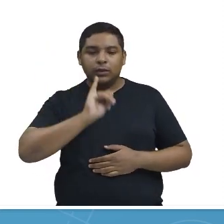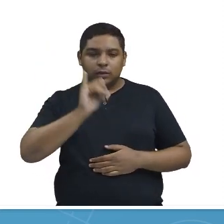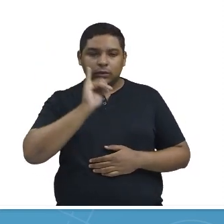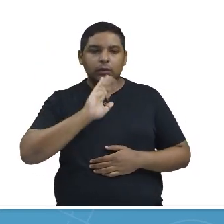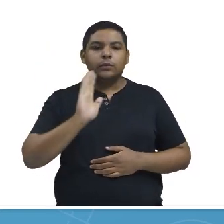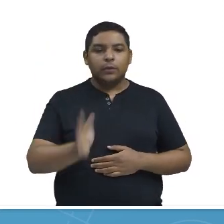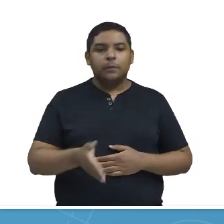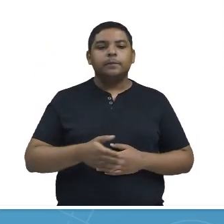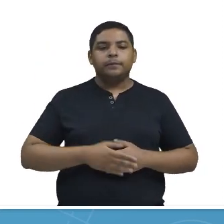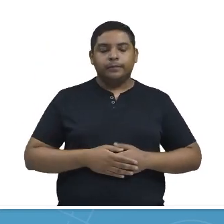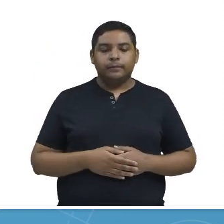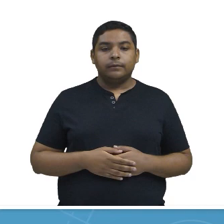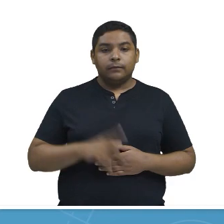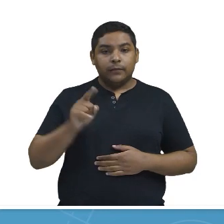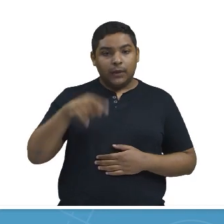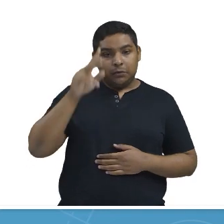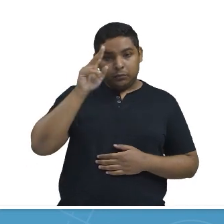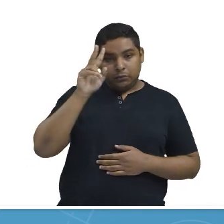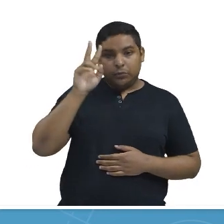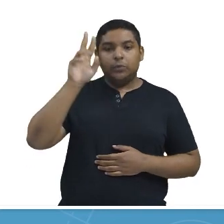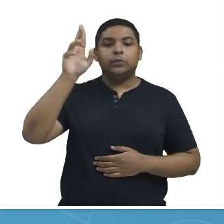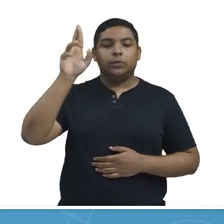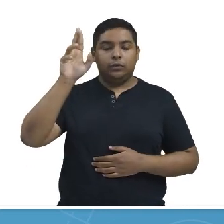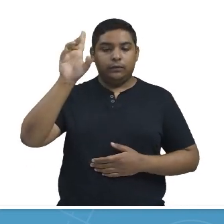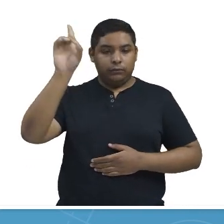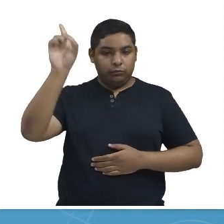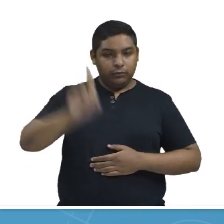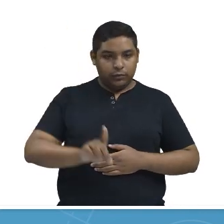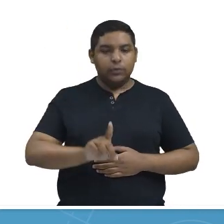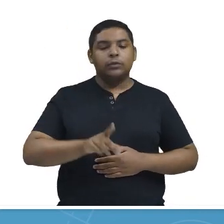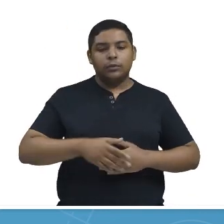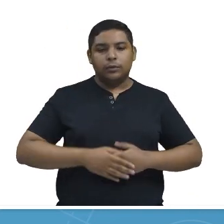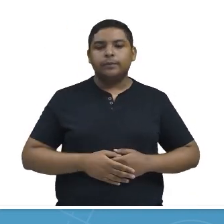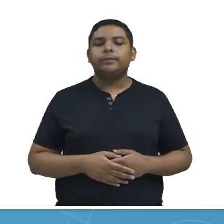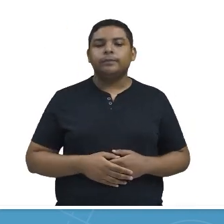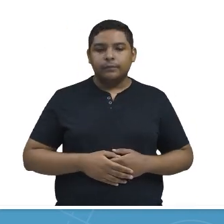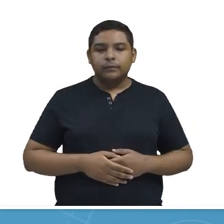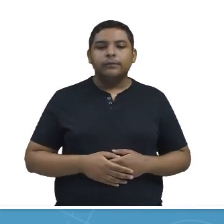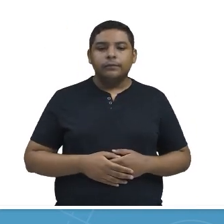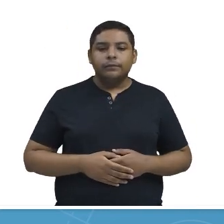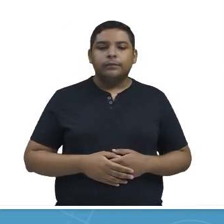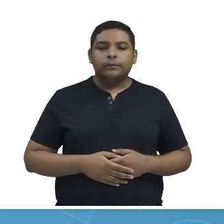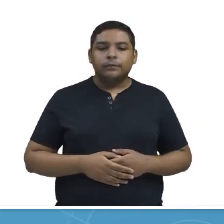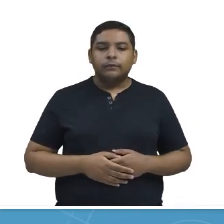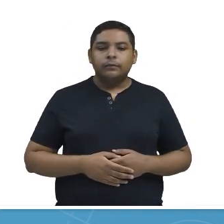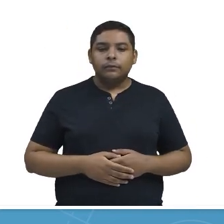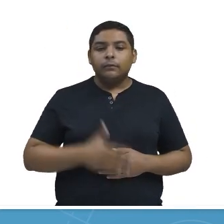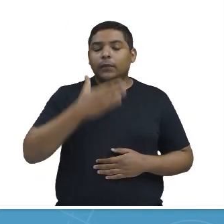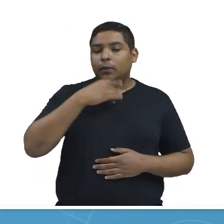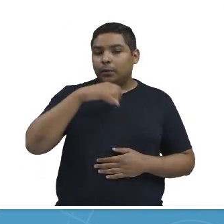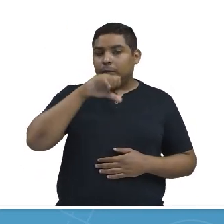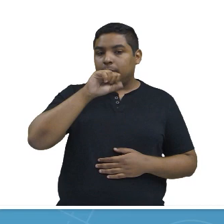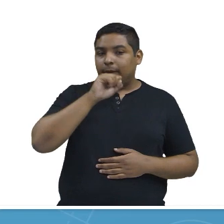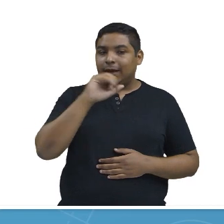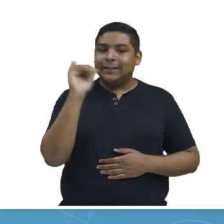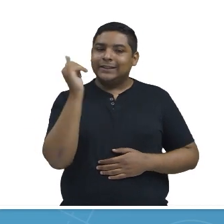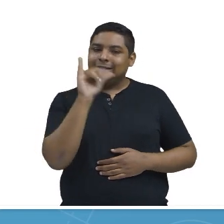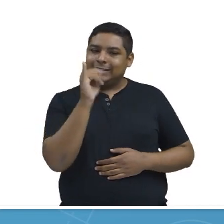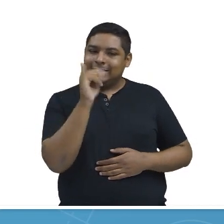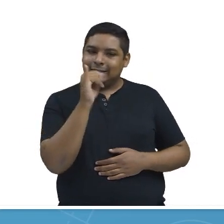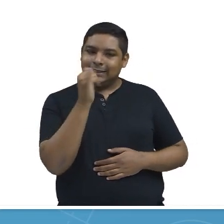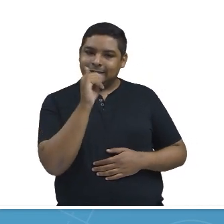né, é nosso chefe, nosso diretor, whose father, cujo pai era dentista, was